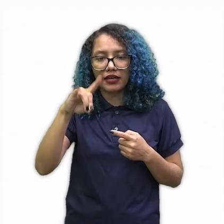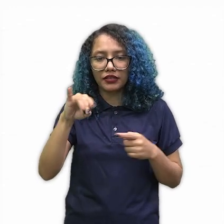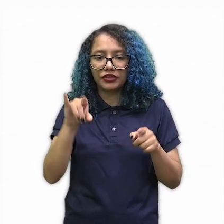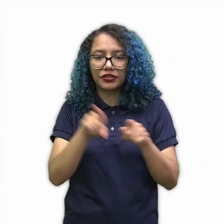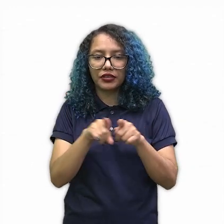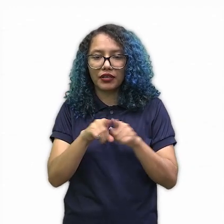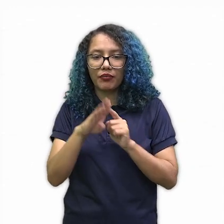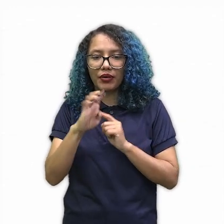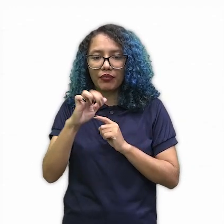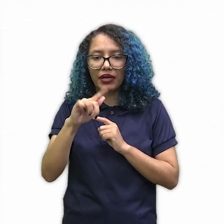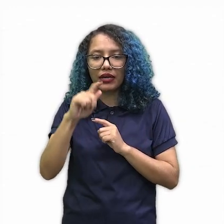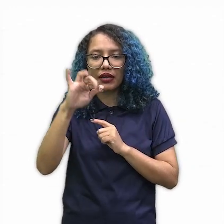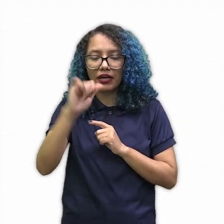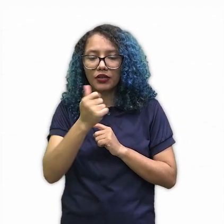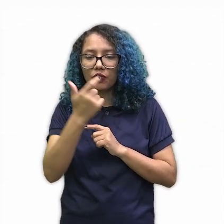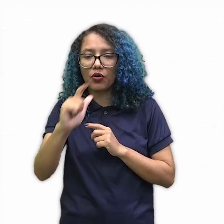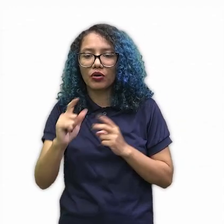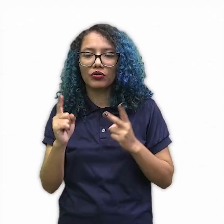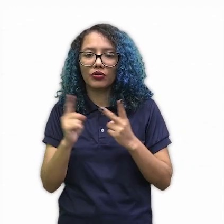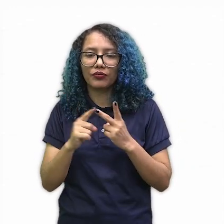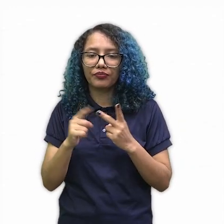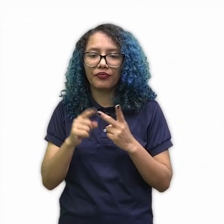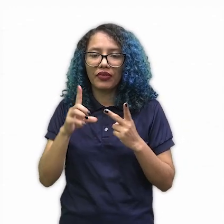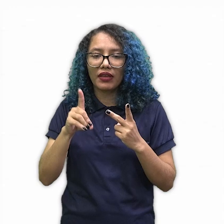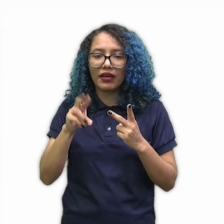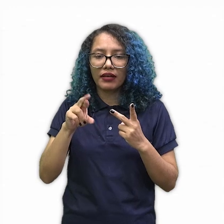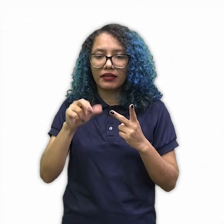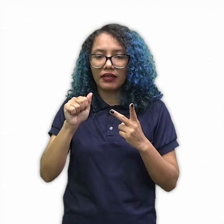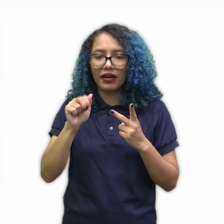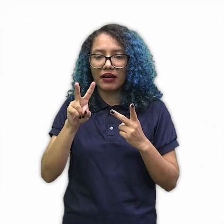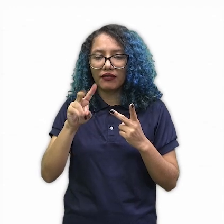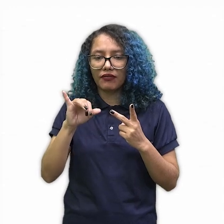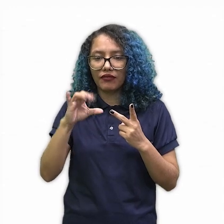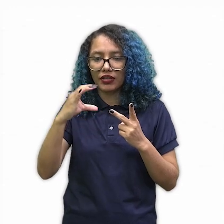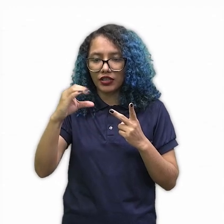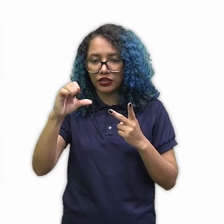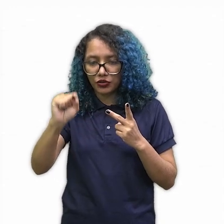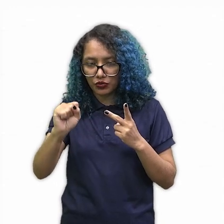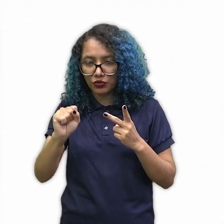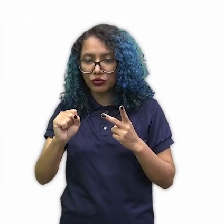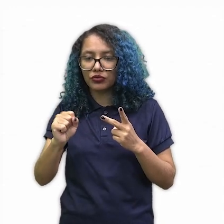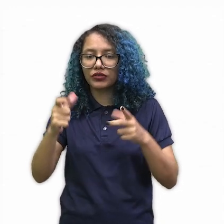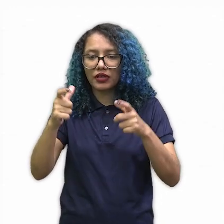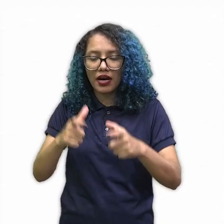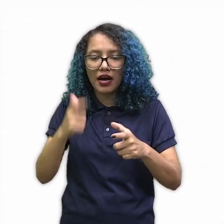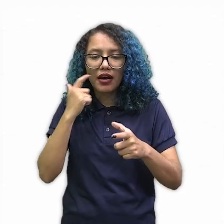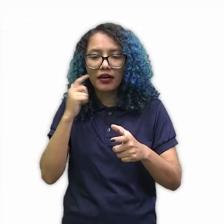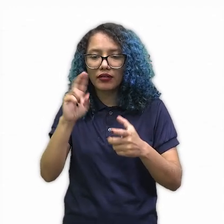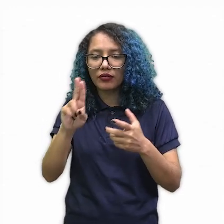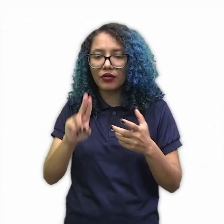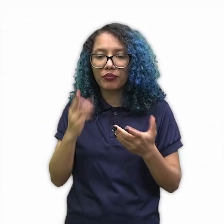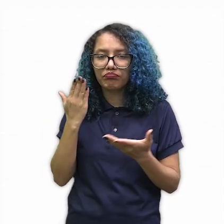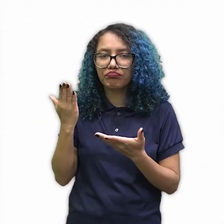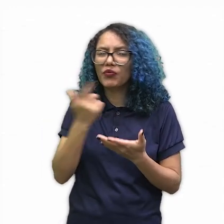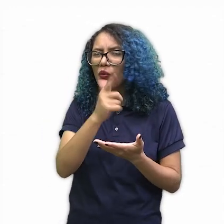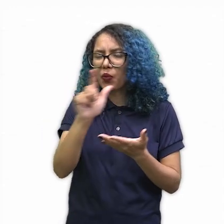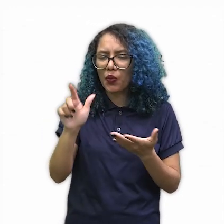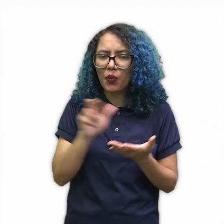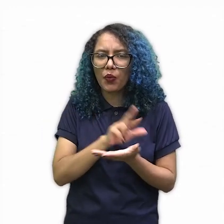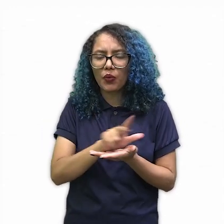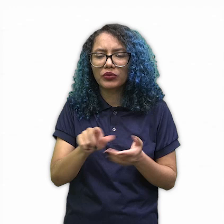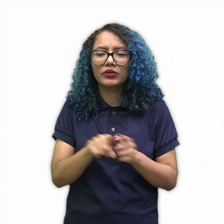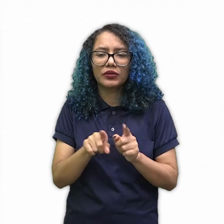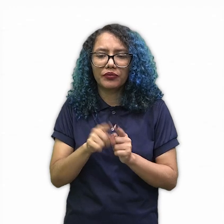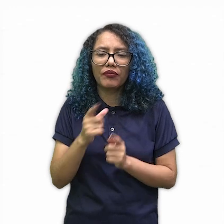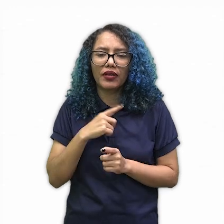teremos os dravídicos, que vai estar ligada ao tamil e o telugu, entre outros. A Índia, gente, ela